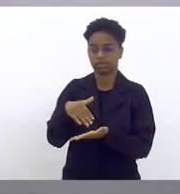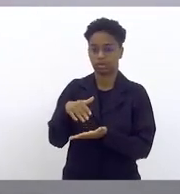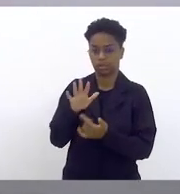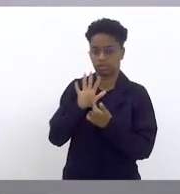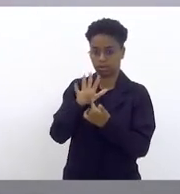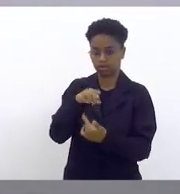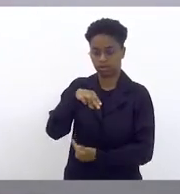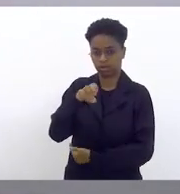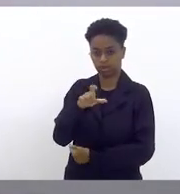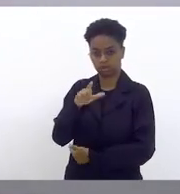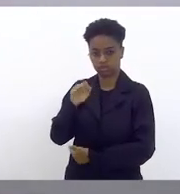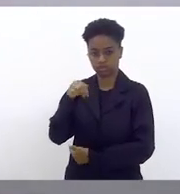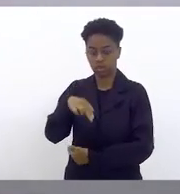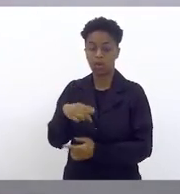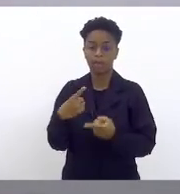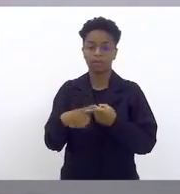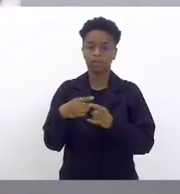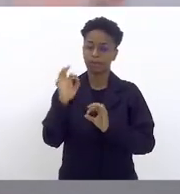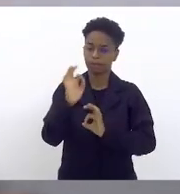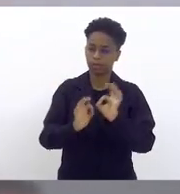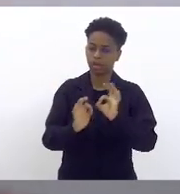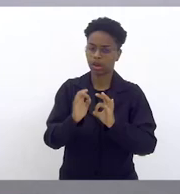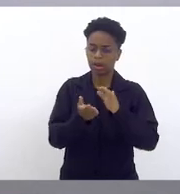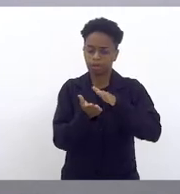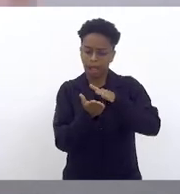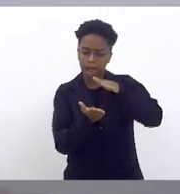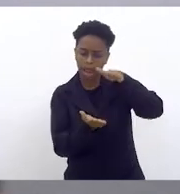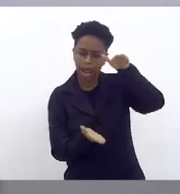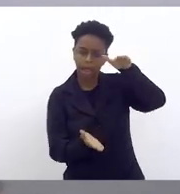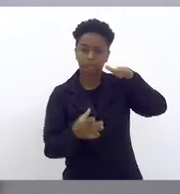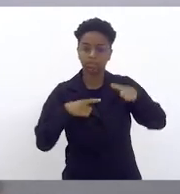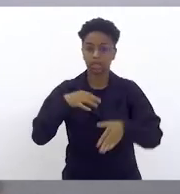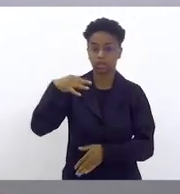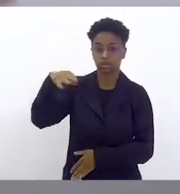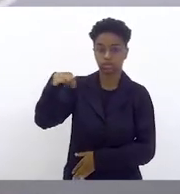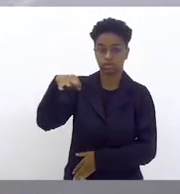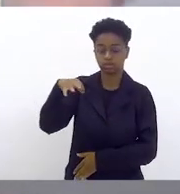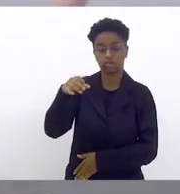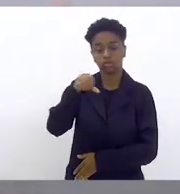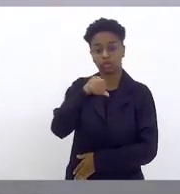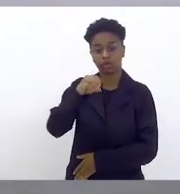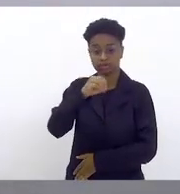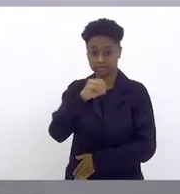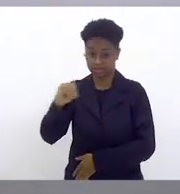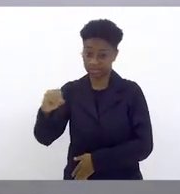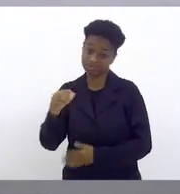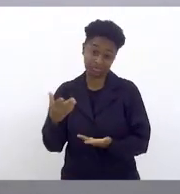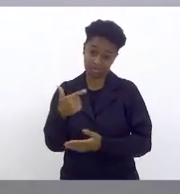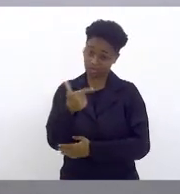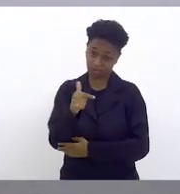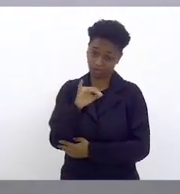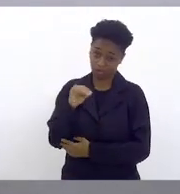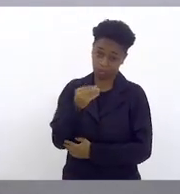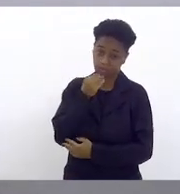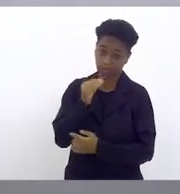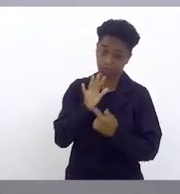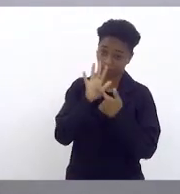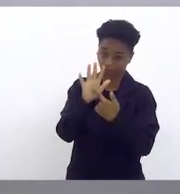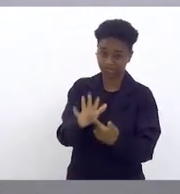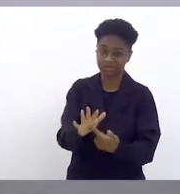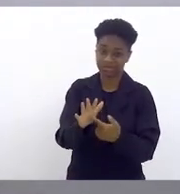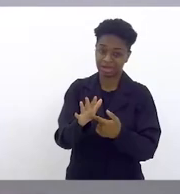Rocha porque é um plano muito robusto de 900 páginas né ele não teve oportunidade de apresentar